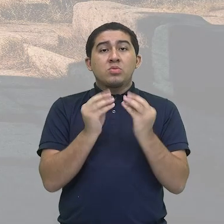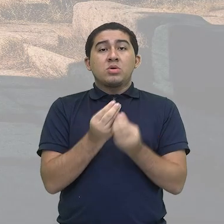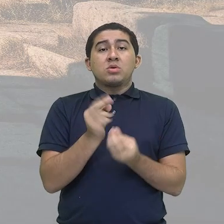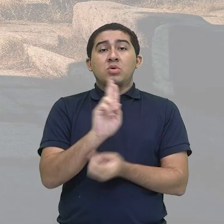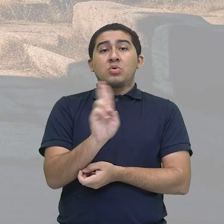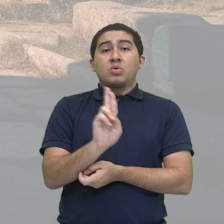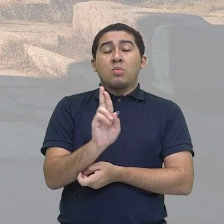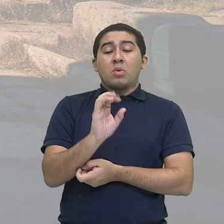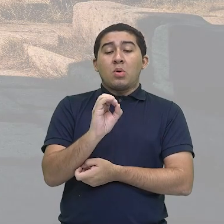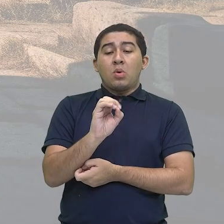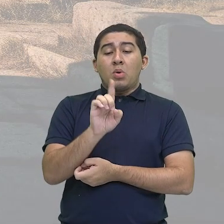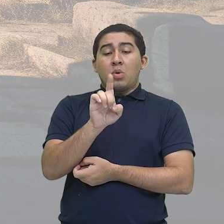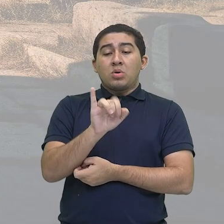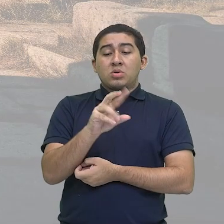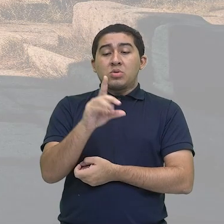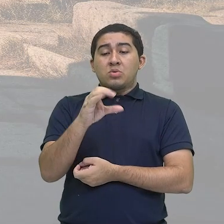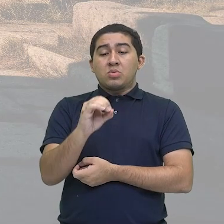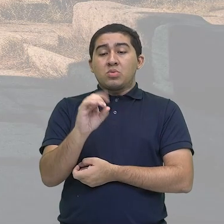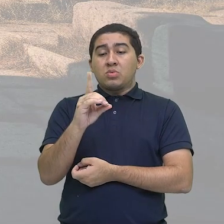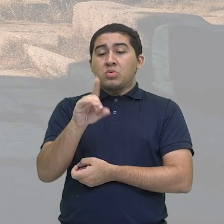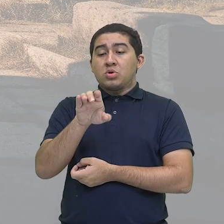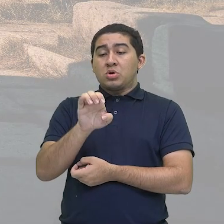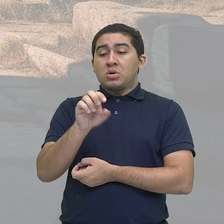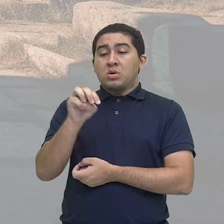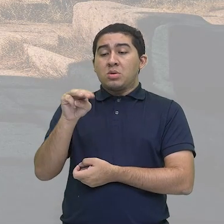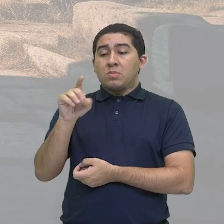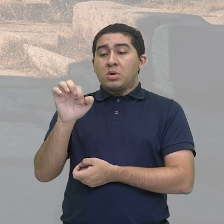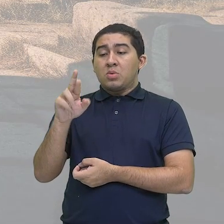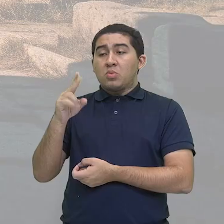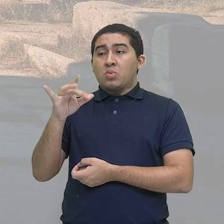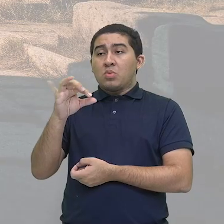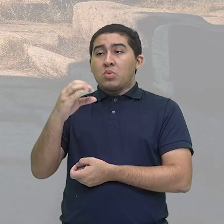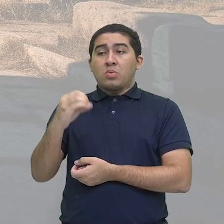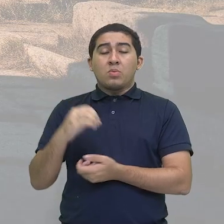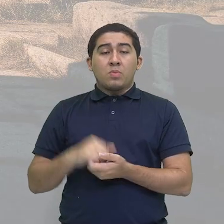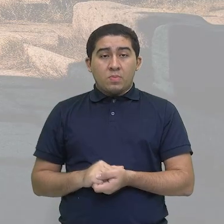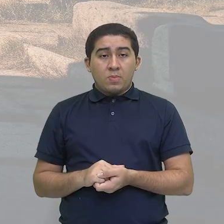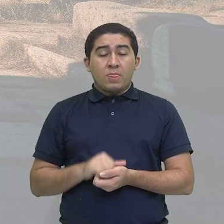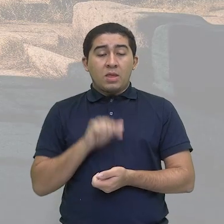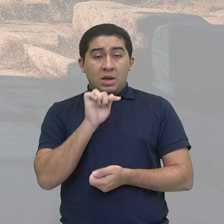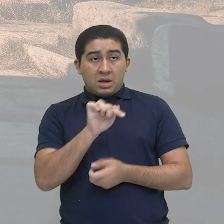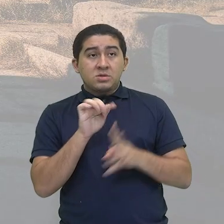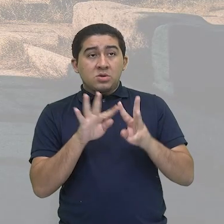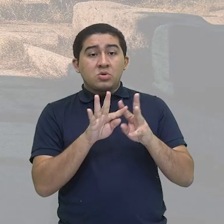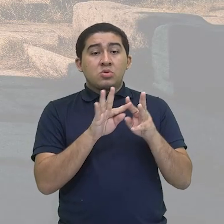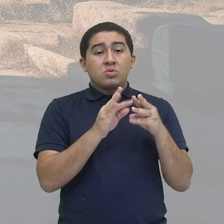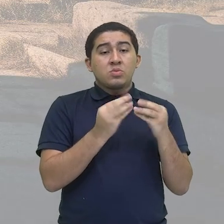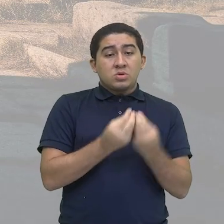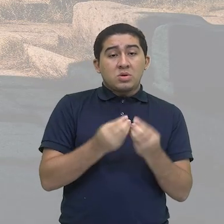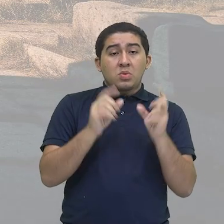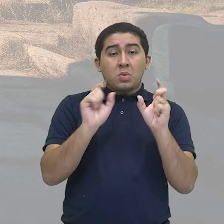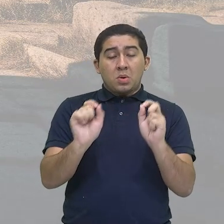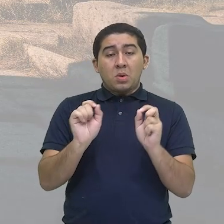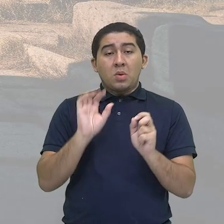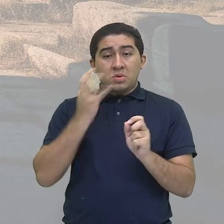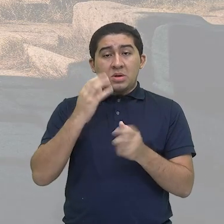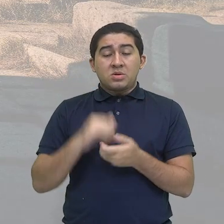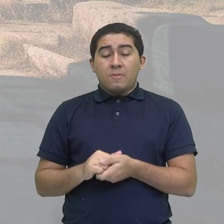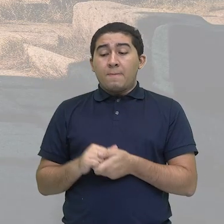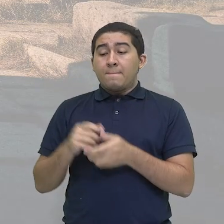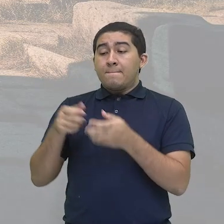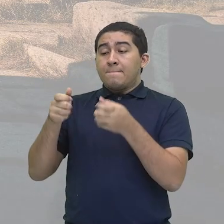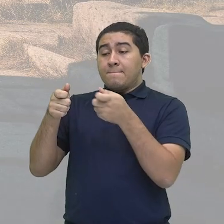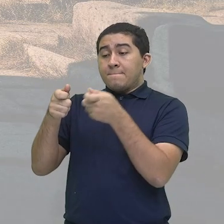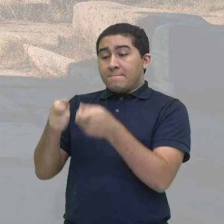chamada de óxido de mercúrio. E aí, ele pega esse óxido de mercúrio, pesa